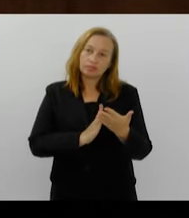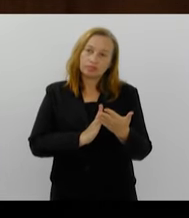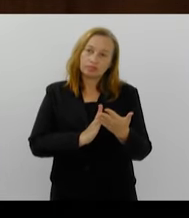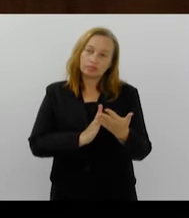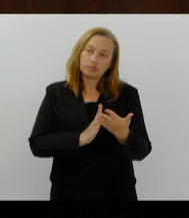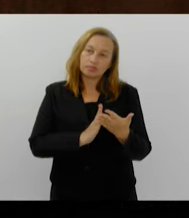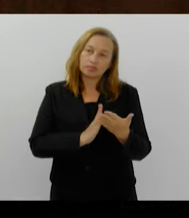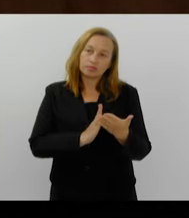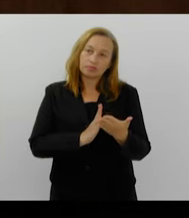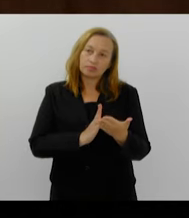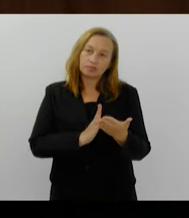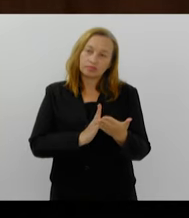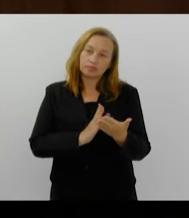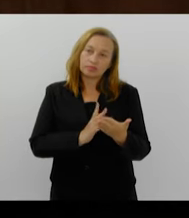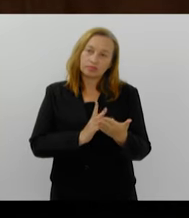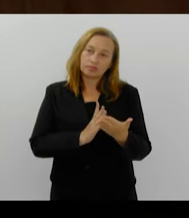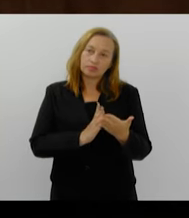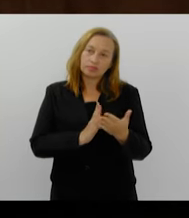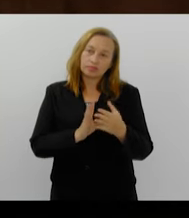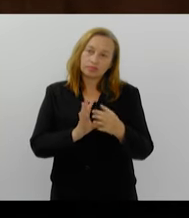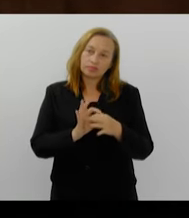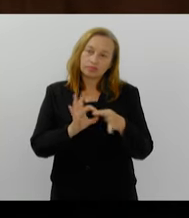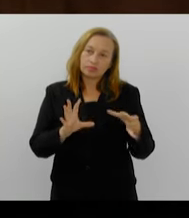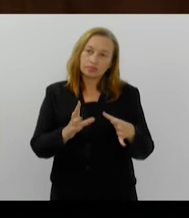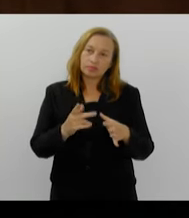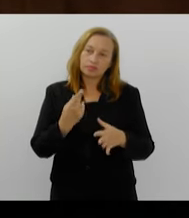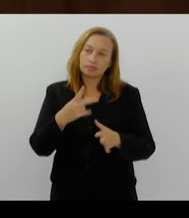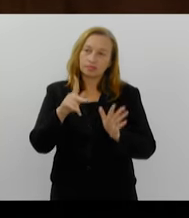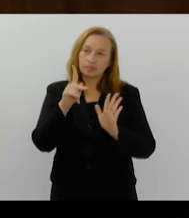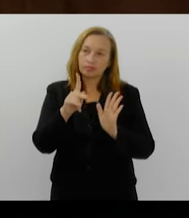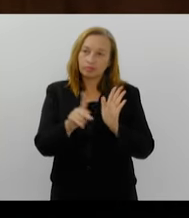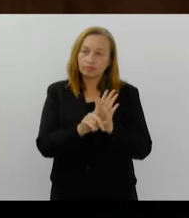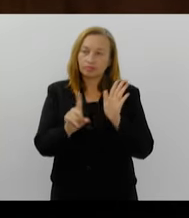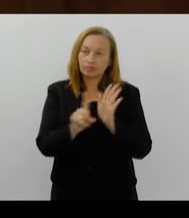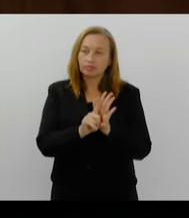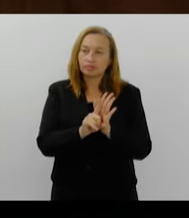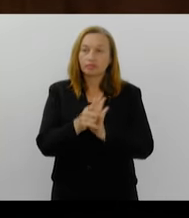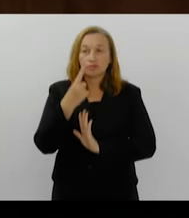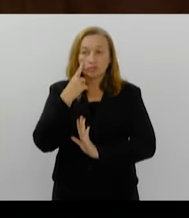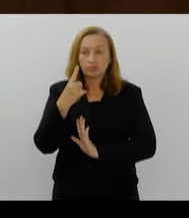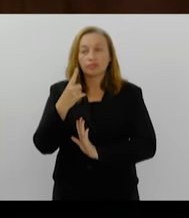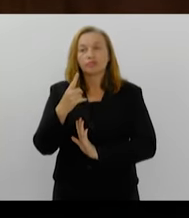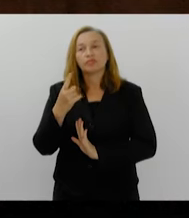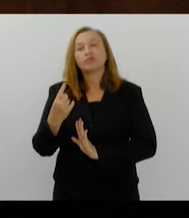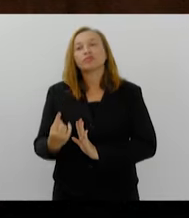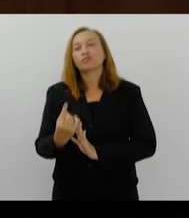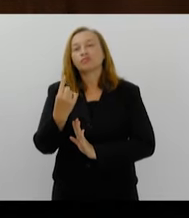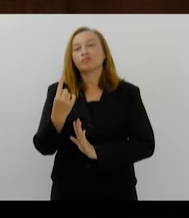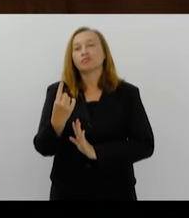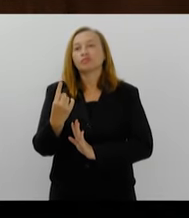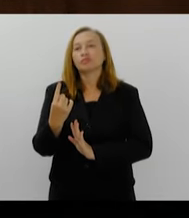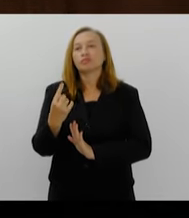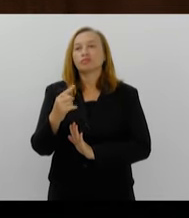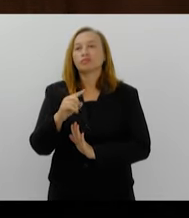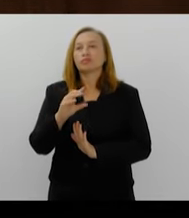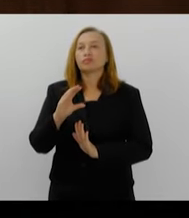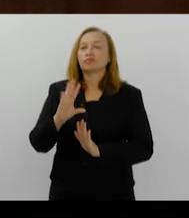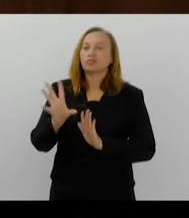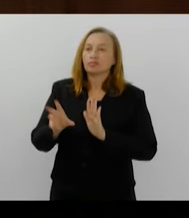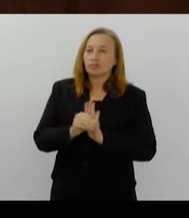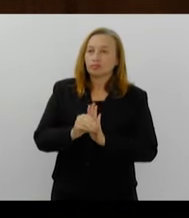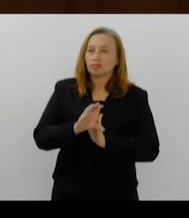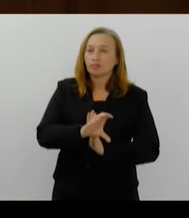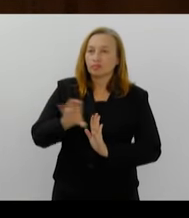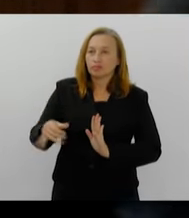do seu projeto de lei, tendo em vista que uma das emendas da CCJ prevê